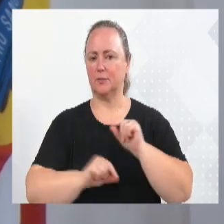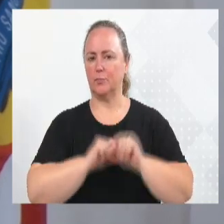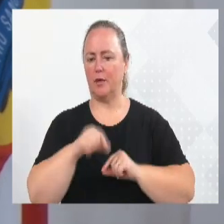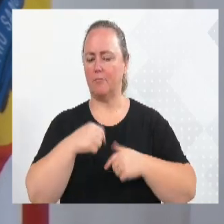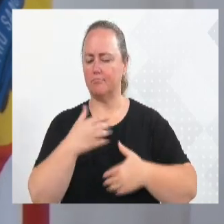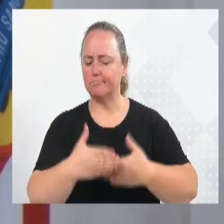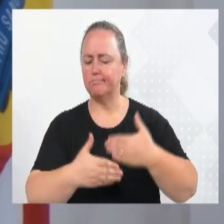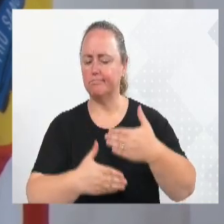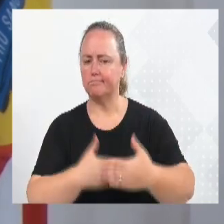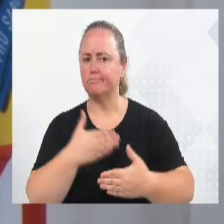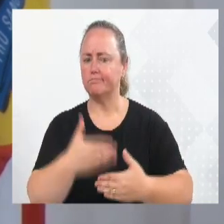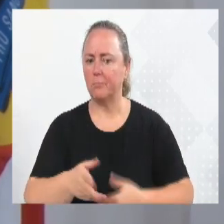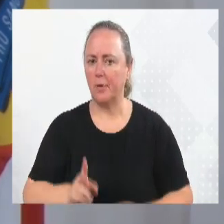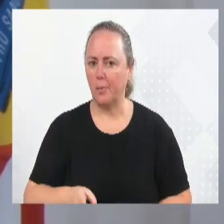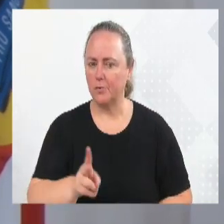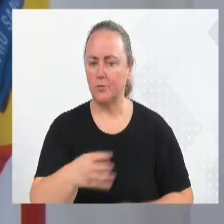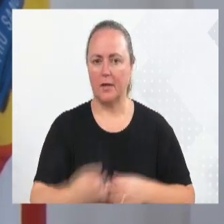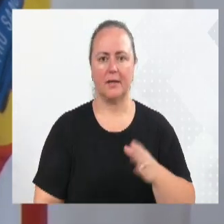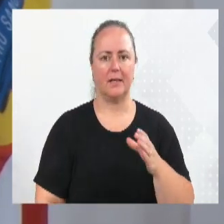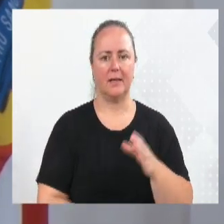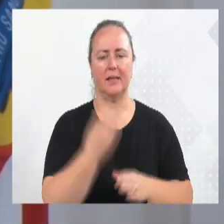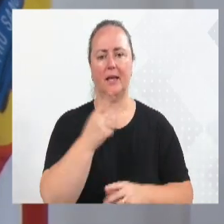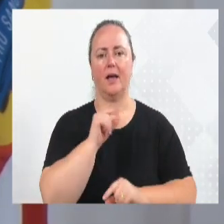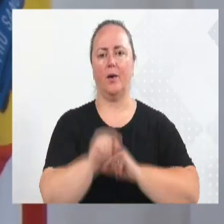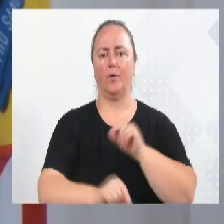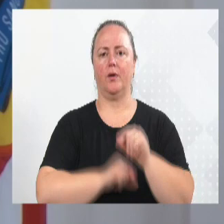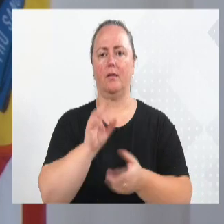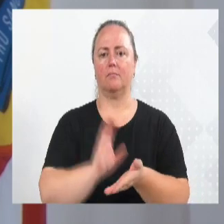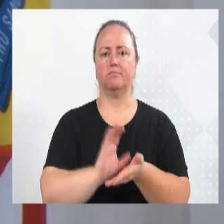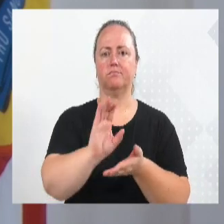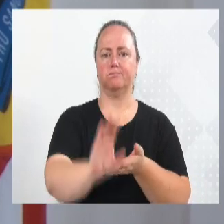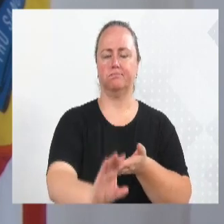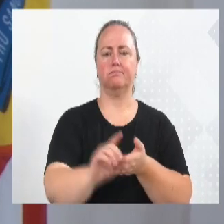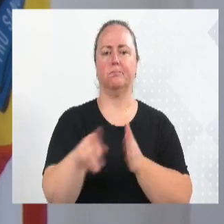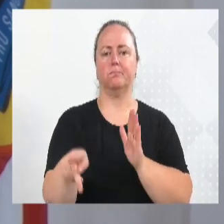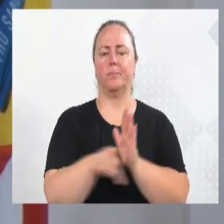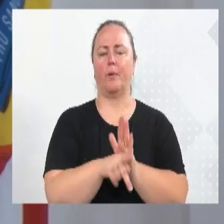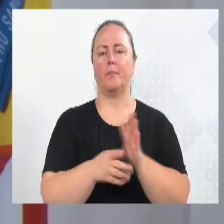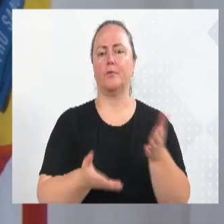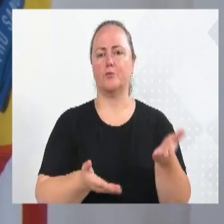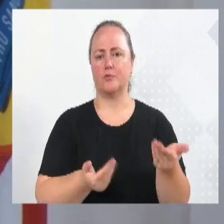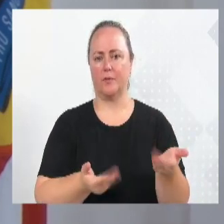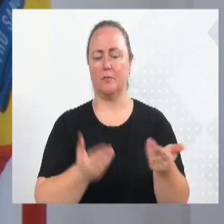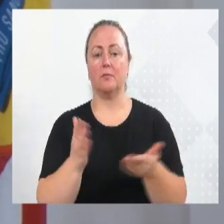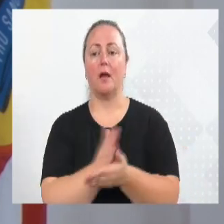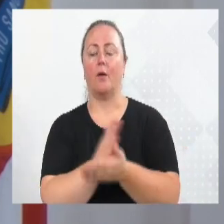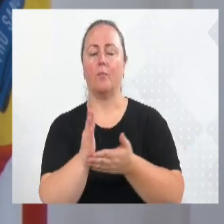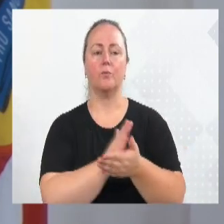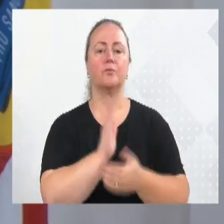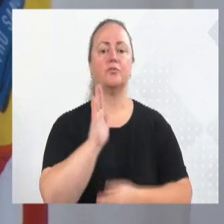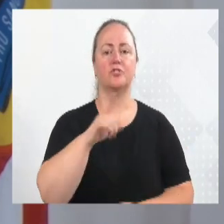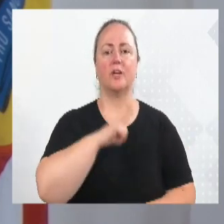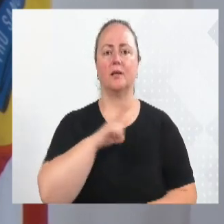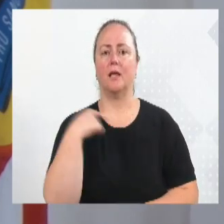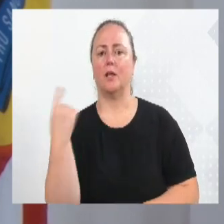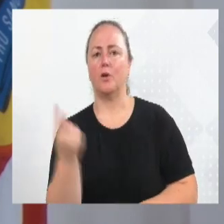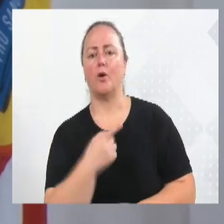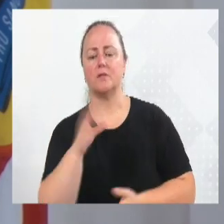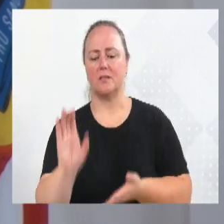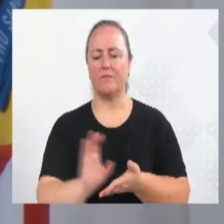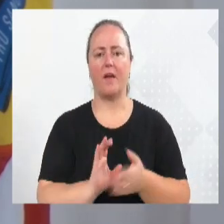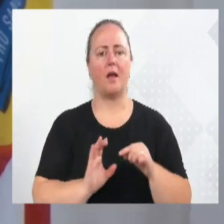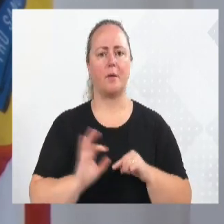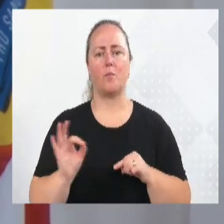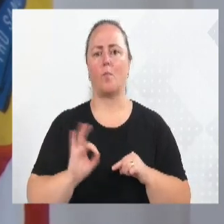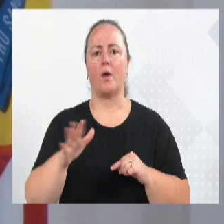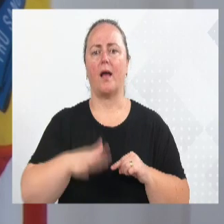passo a vereador Maurício que a gente consiga criar o Fundo Municipal da Juventude que outras cidades tem a gente ainda não tem essa previsão de veves Estive ontem conversando